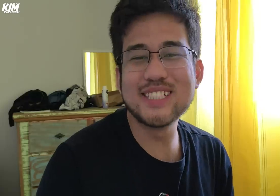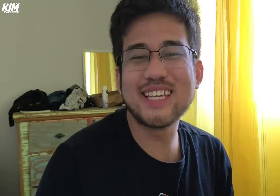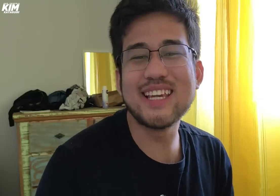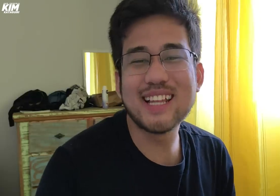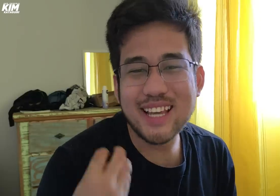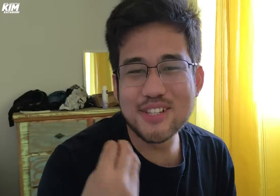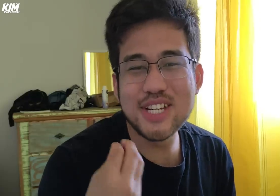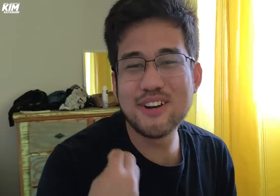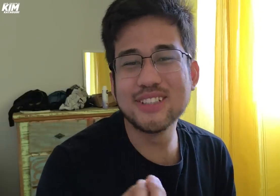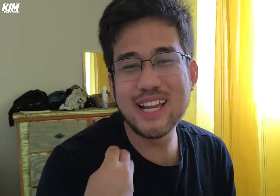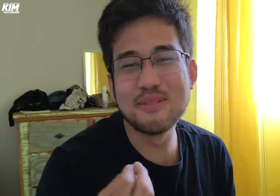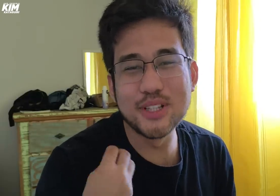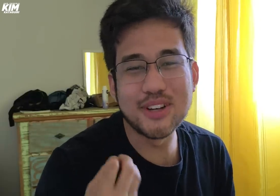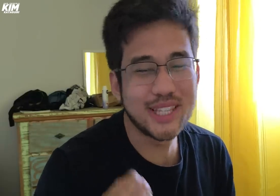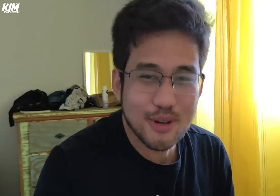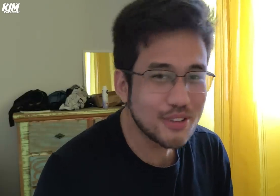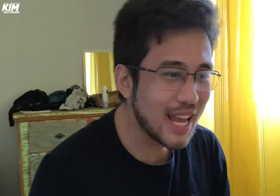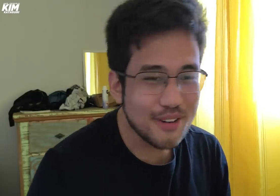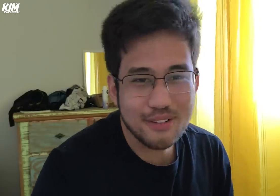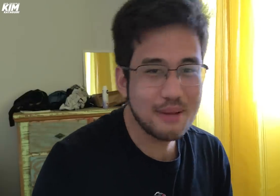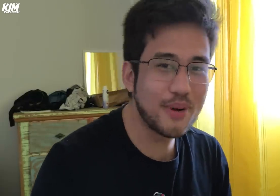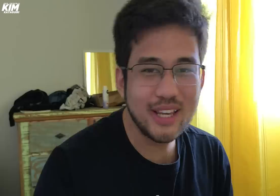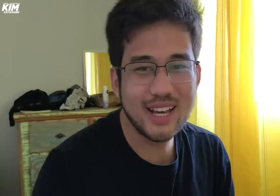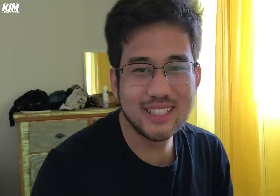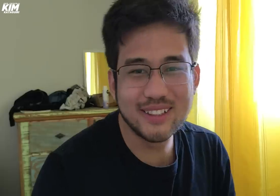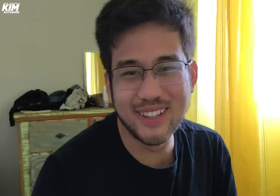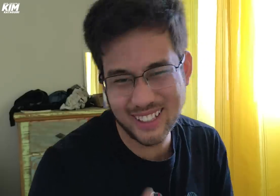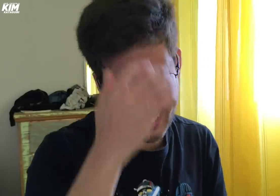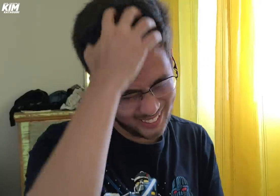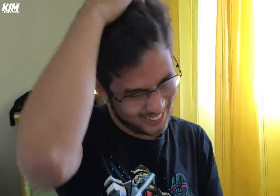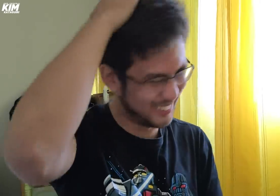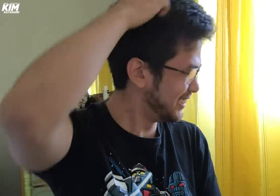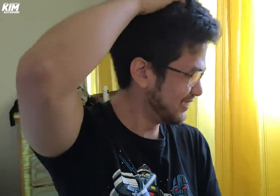Até a musiquinha, até o jingle dele ele botou. Tem Bolsonaro apoiando.